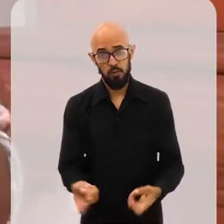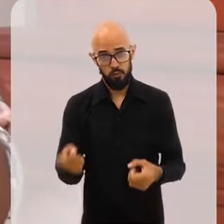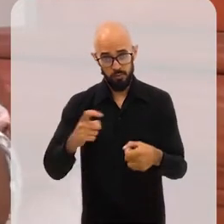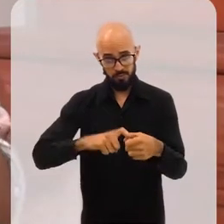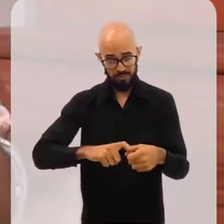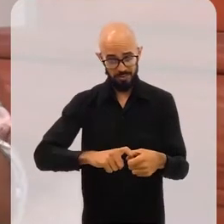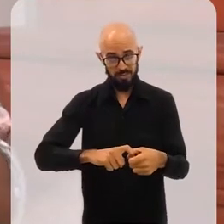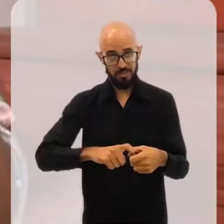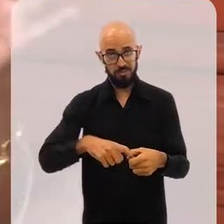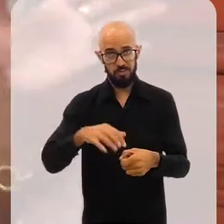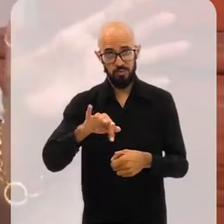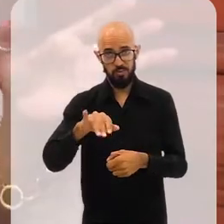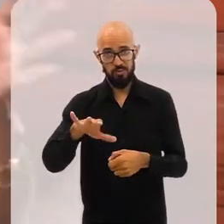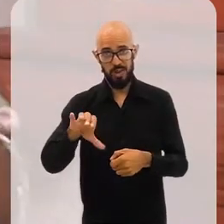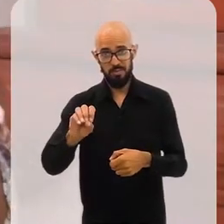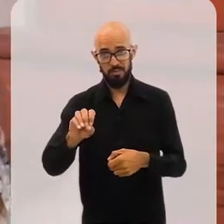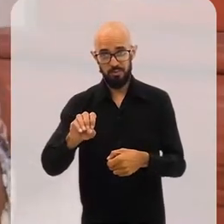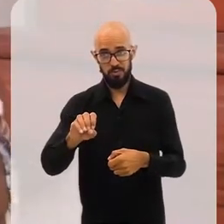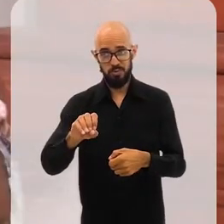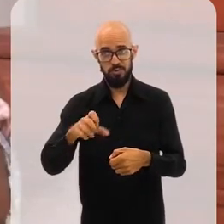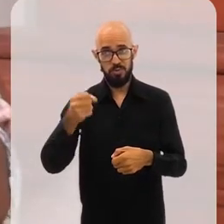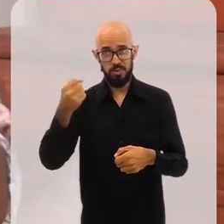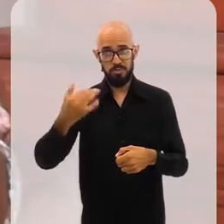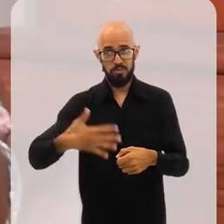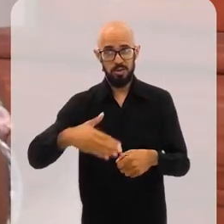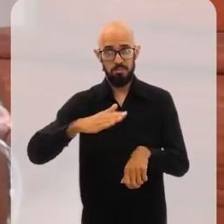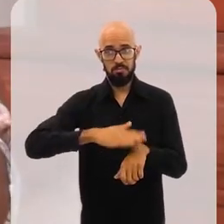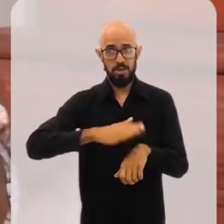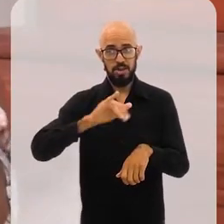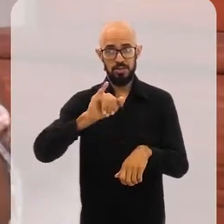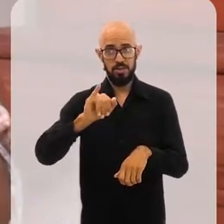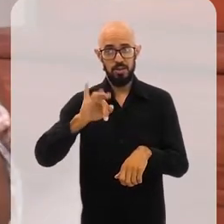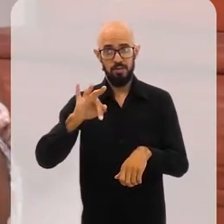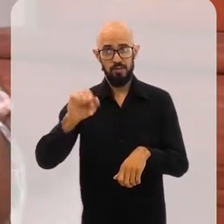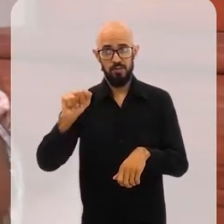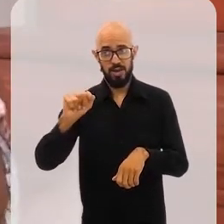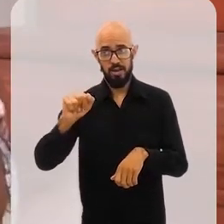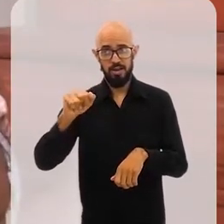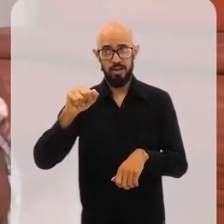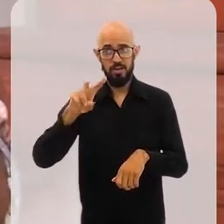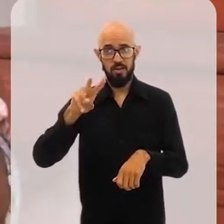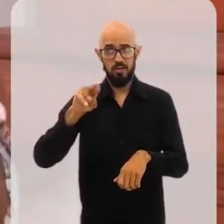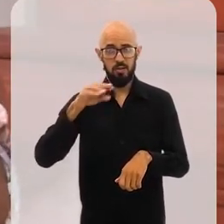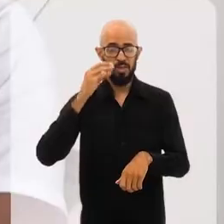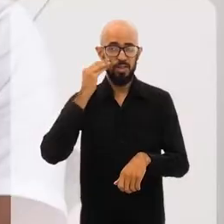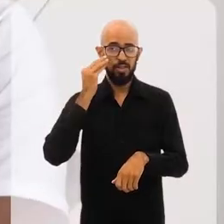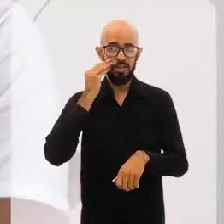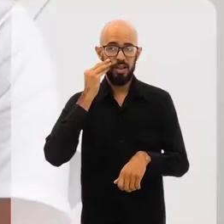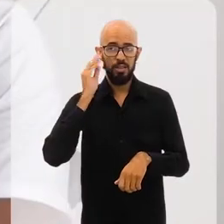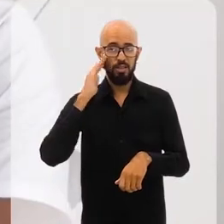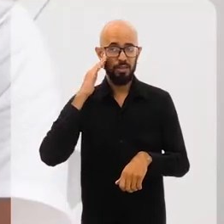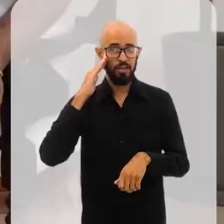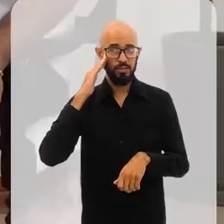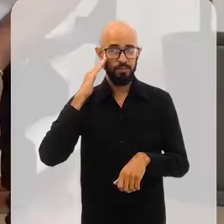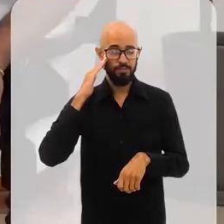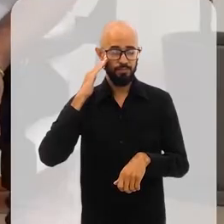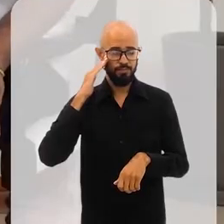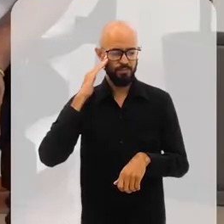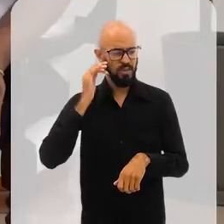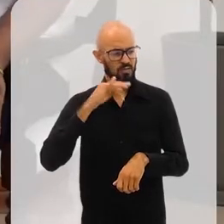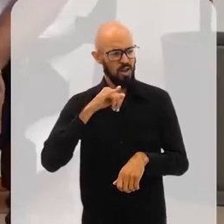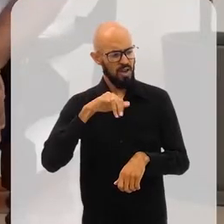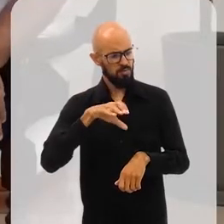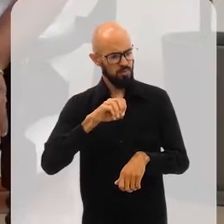Bem, voltamos com o Fábio para falar um pouco mais de Fá, ou tentar entender. Exato.